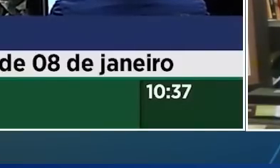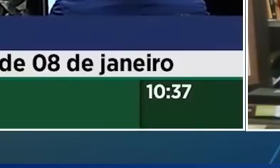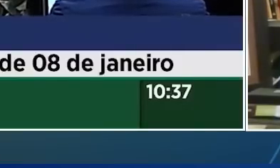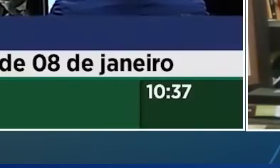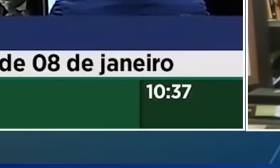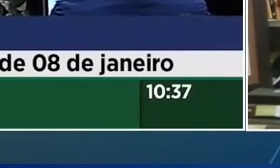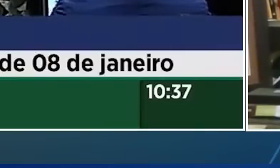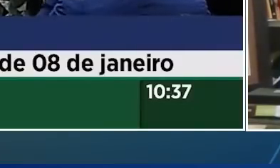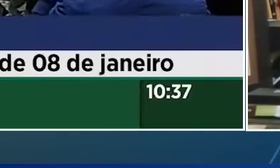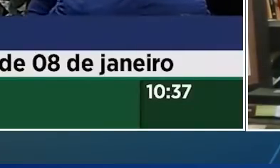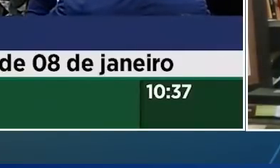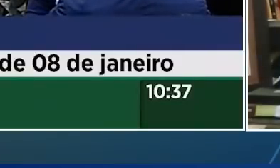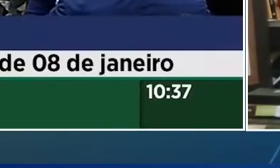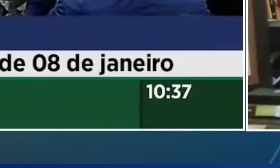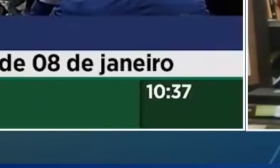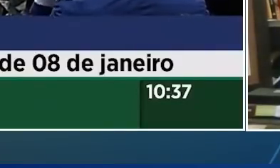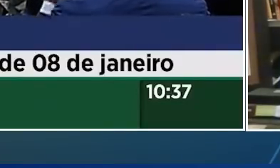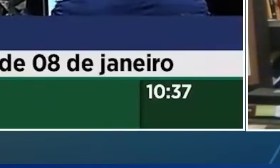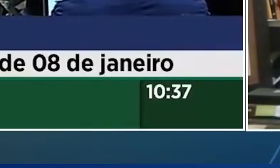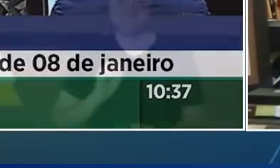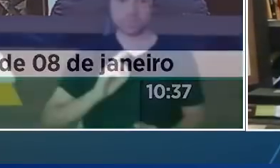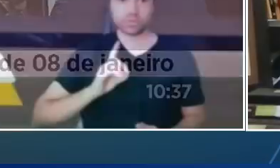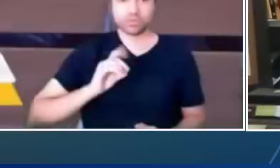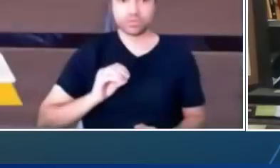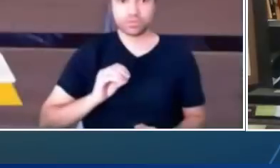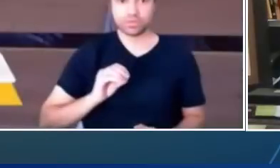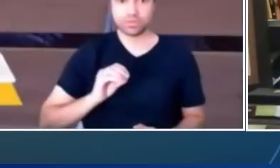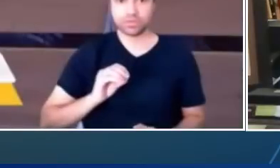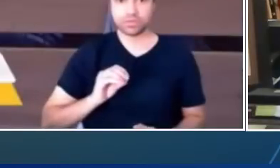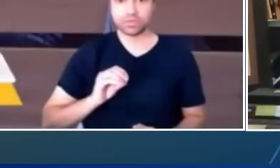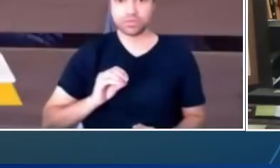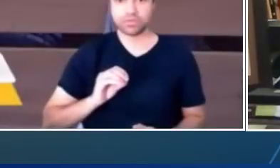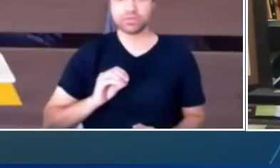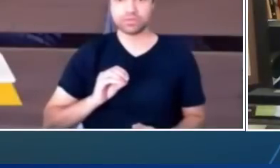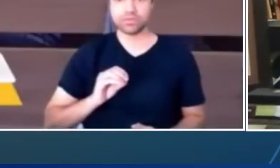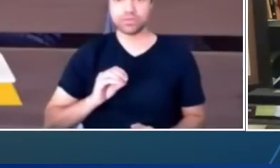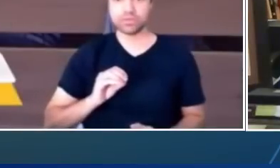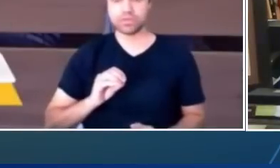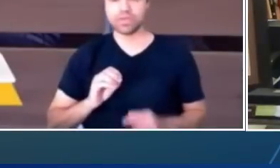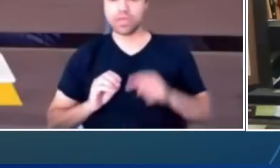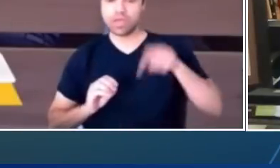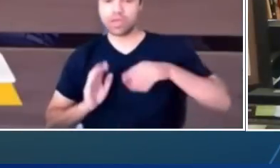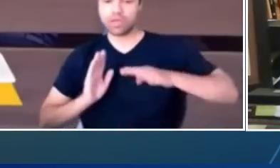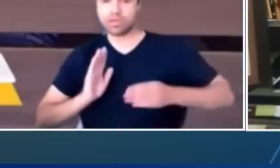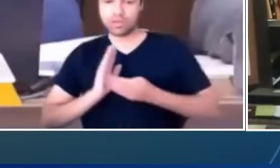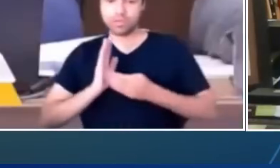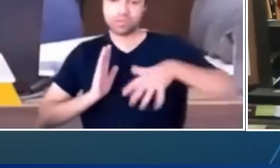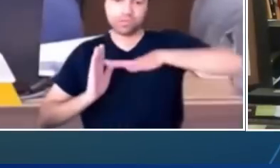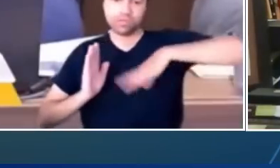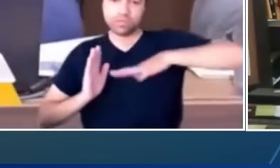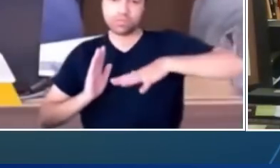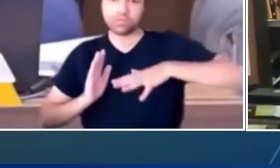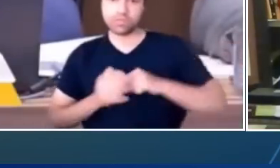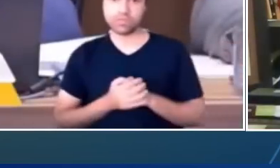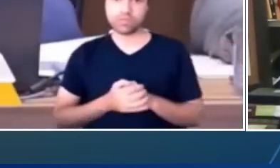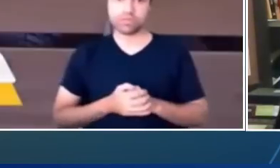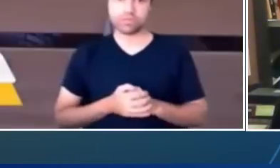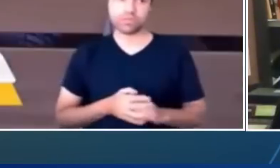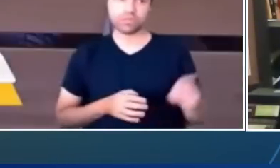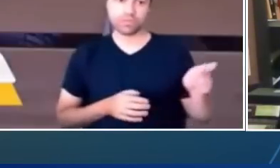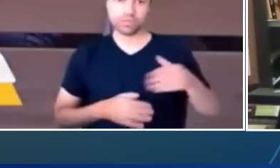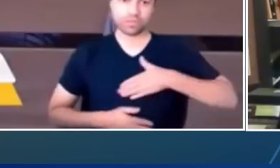Entende? Aliás, a CPI comete um erro, 2 erros. A CPI, primeiro,